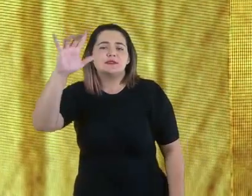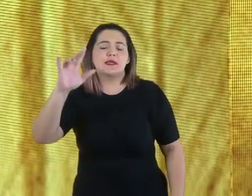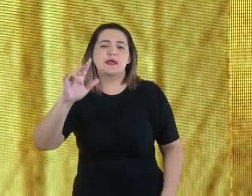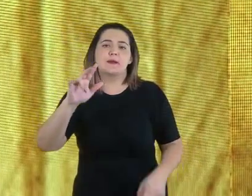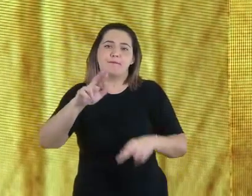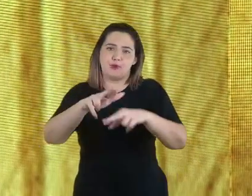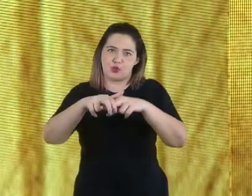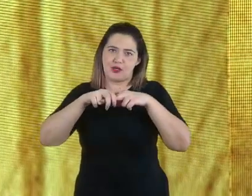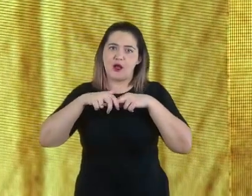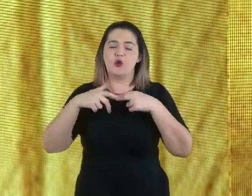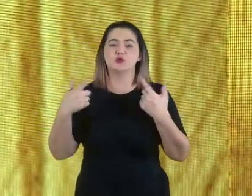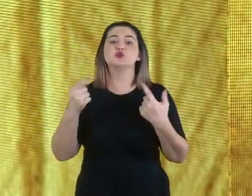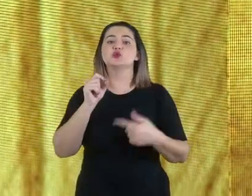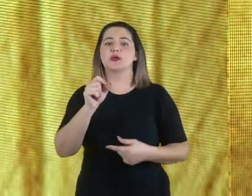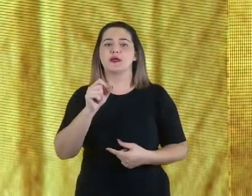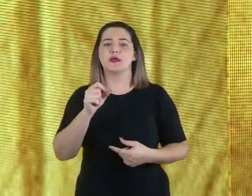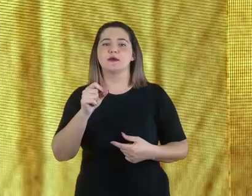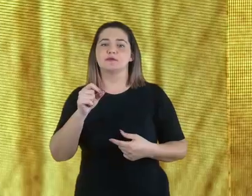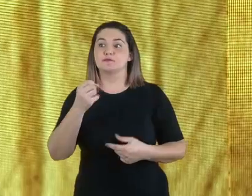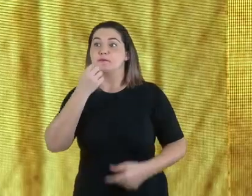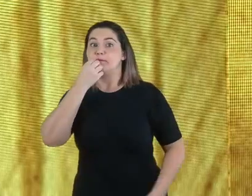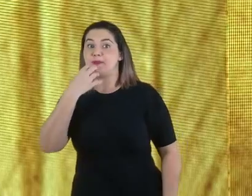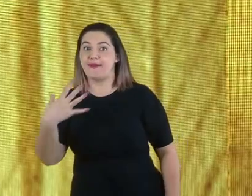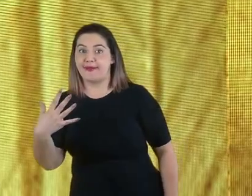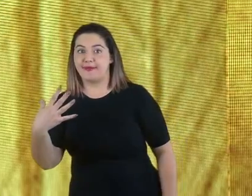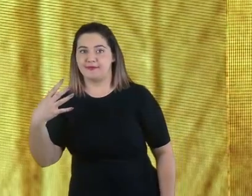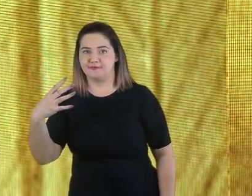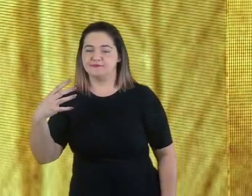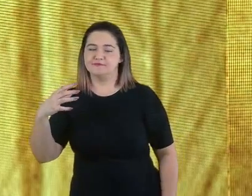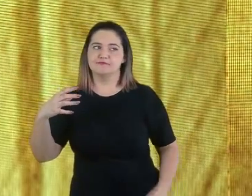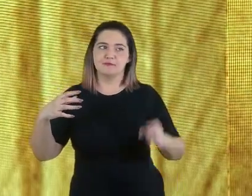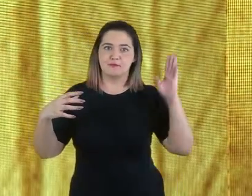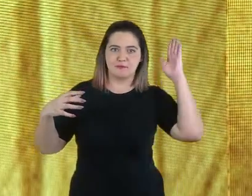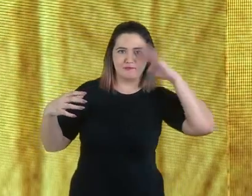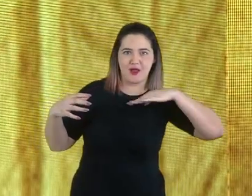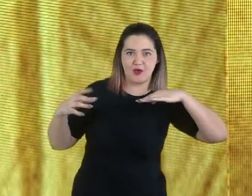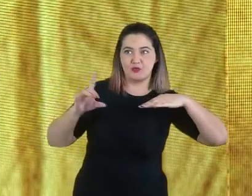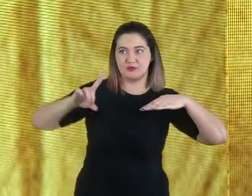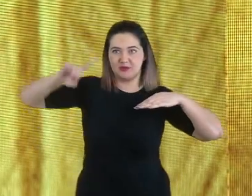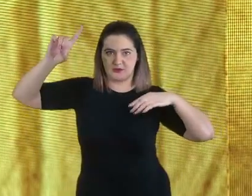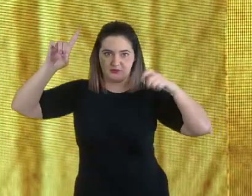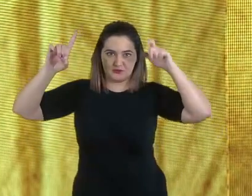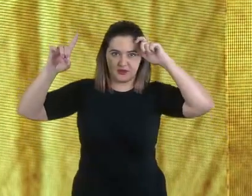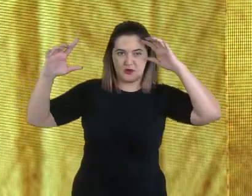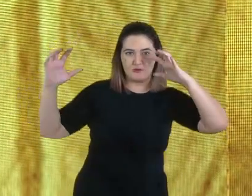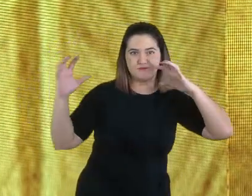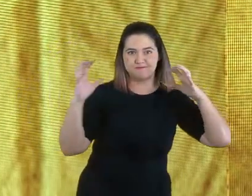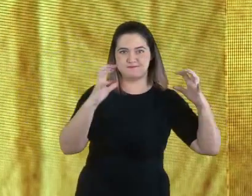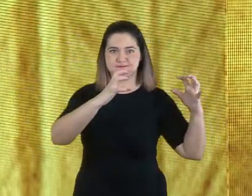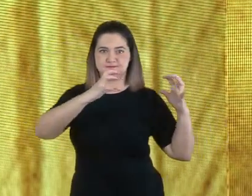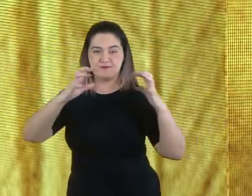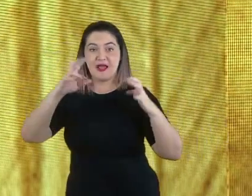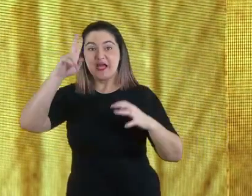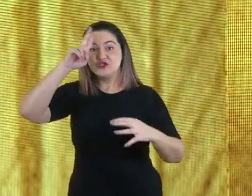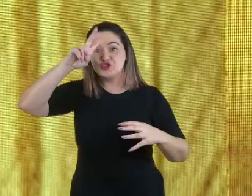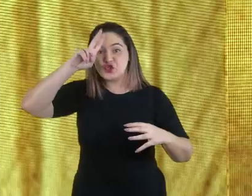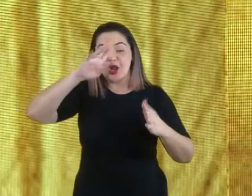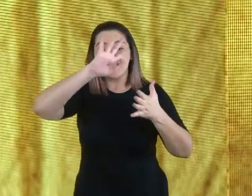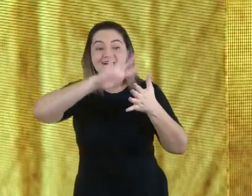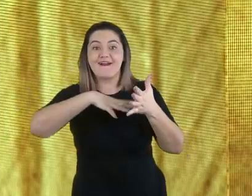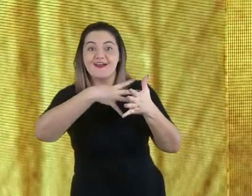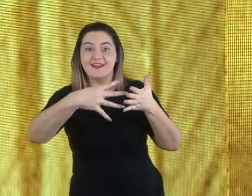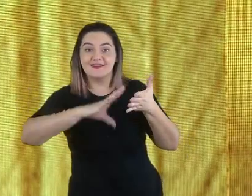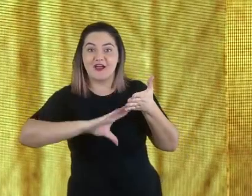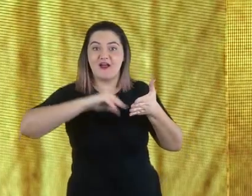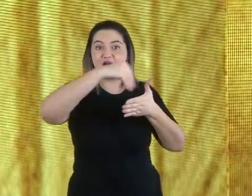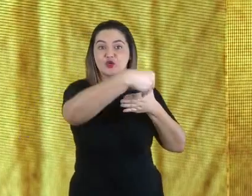por resultado da luta constante entre as forças do bem e do mal, a história do calendário judaico sempre esteve repleta